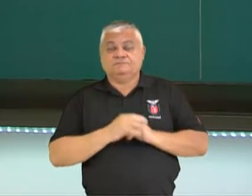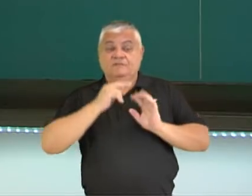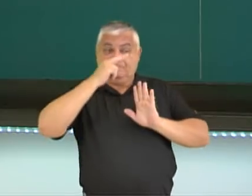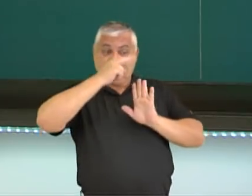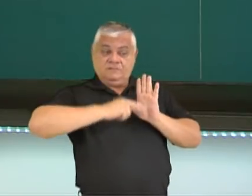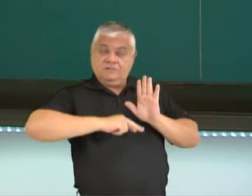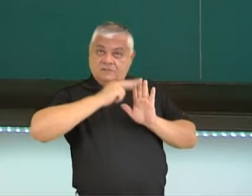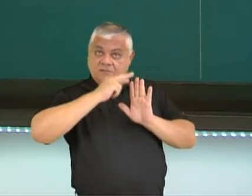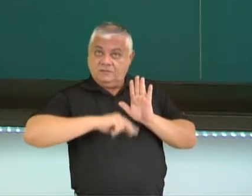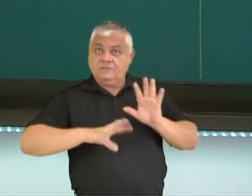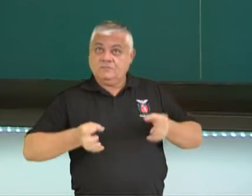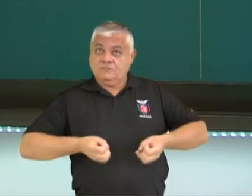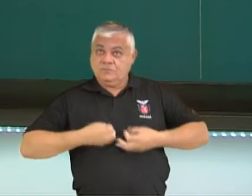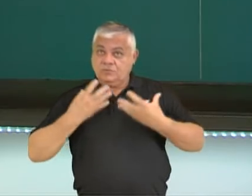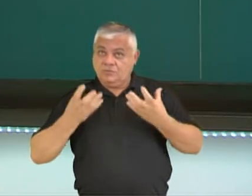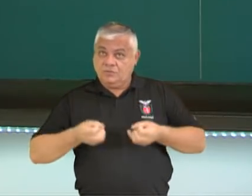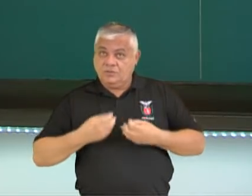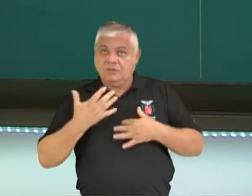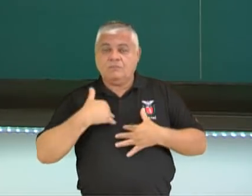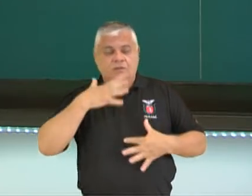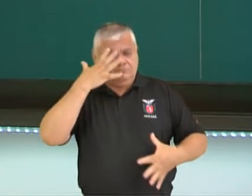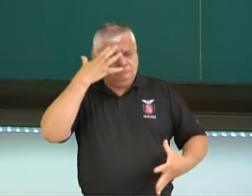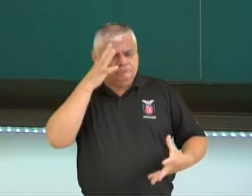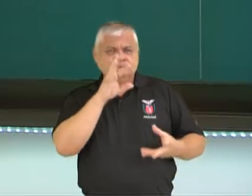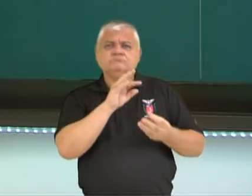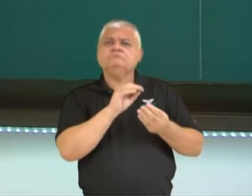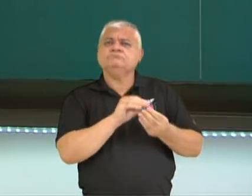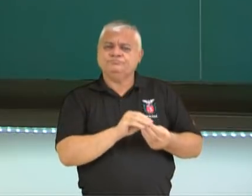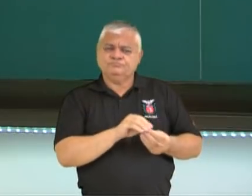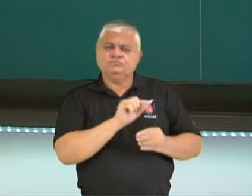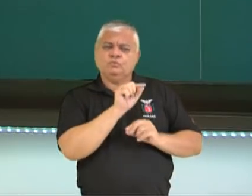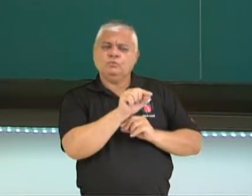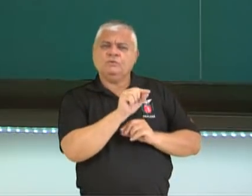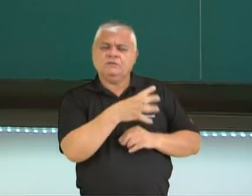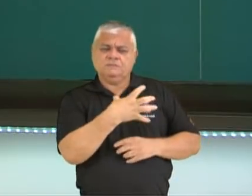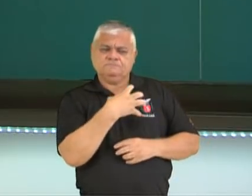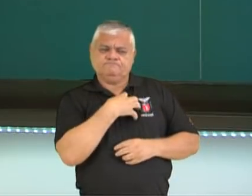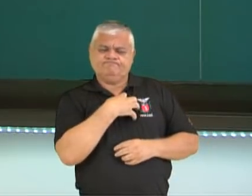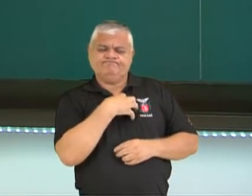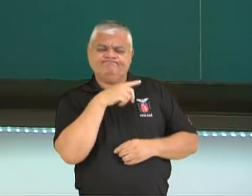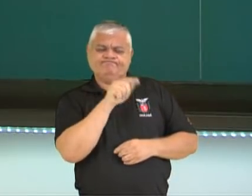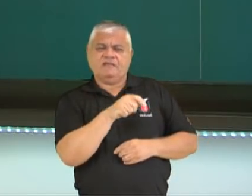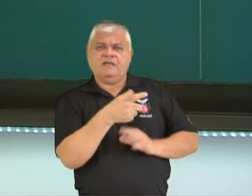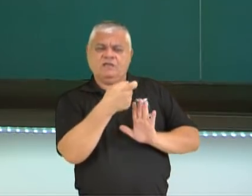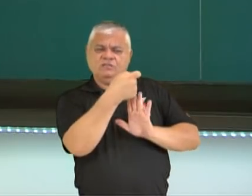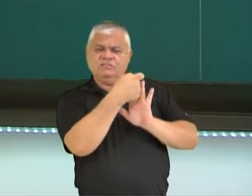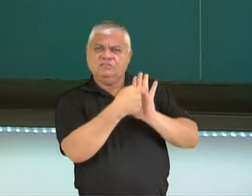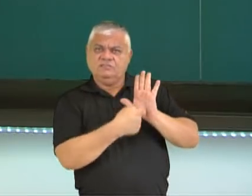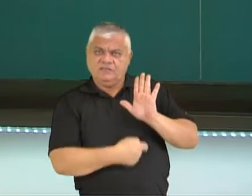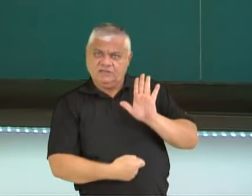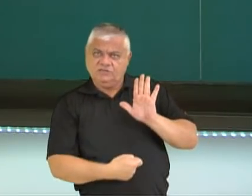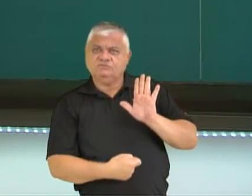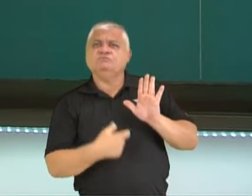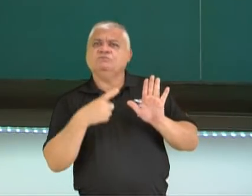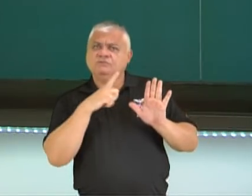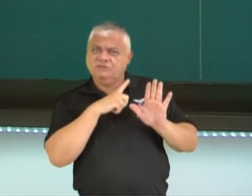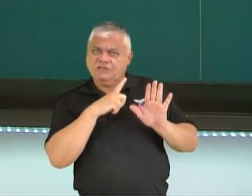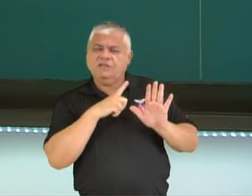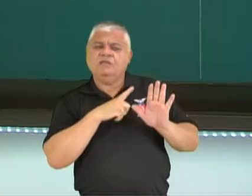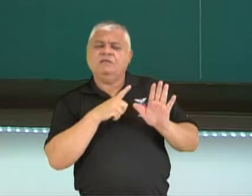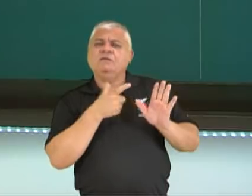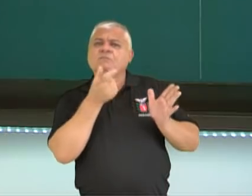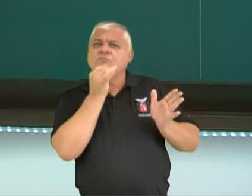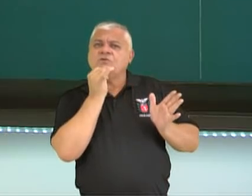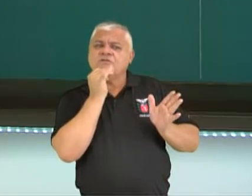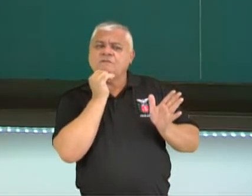um poema, vamos compreender o efeito de sentido produzido pelo uso de recursos